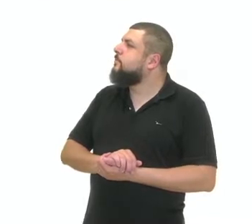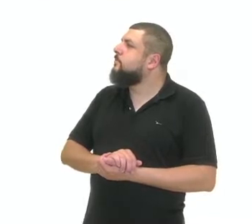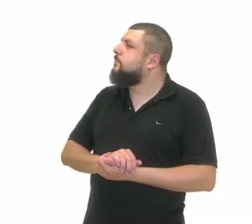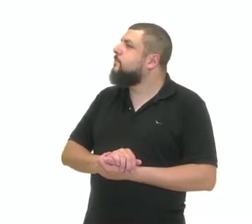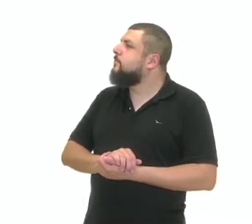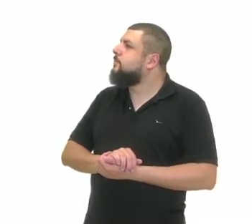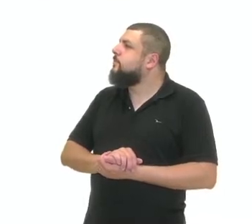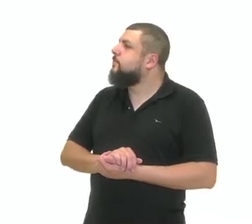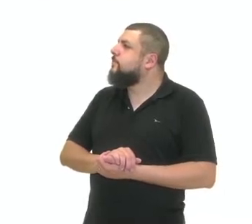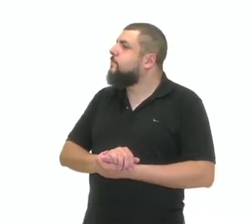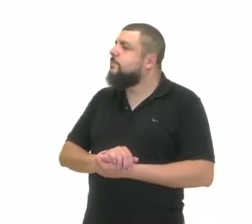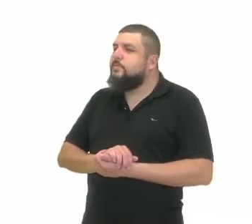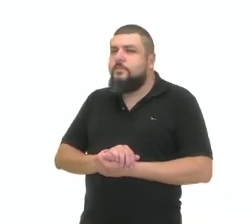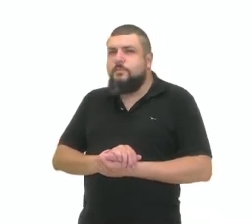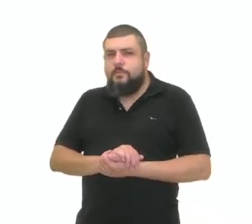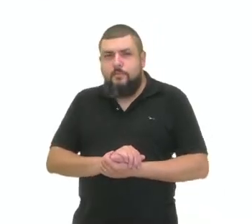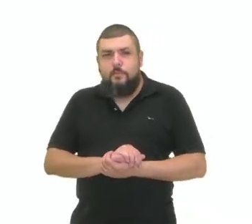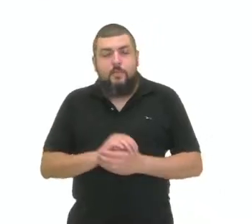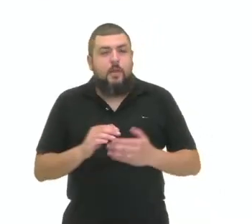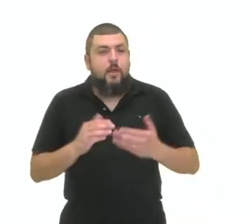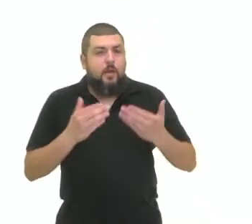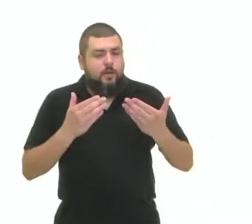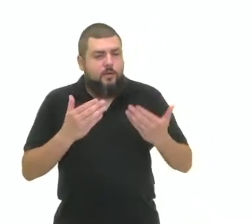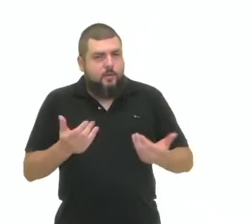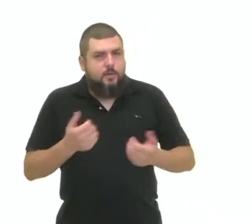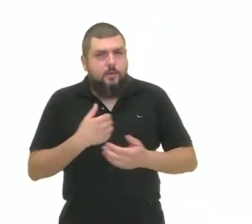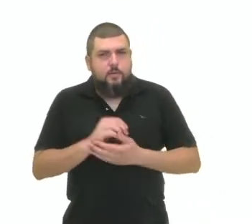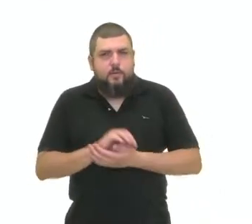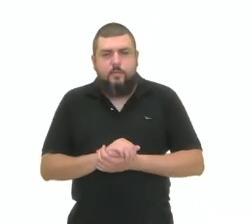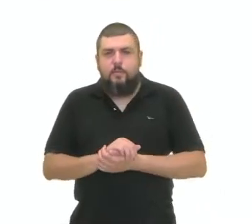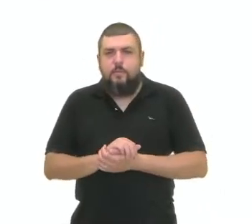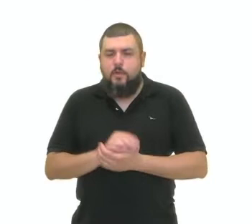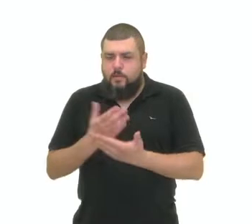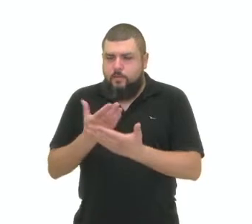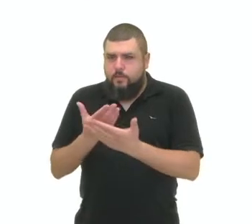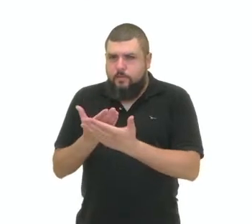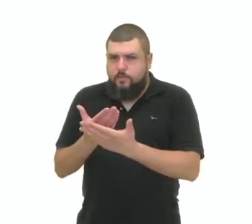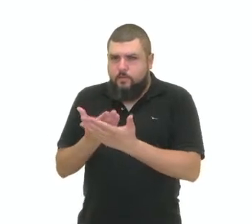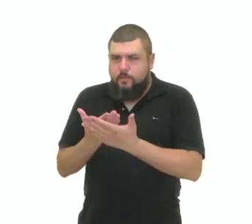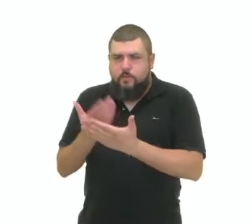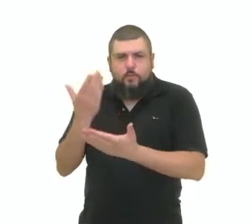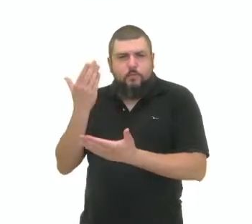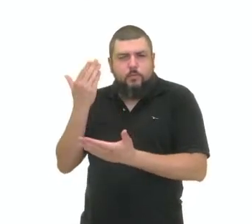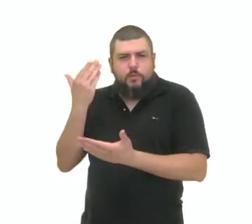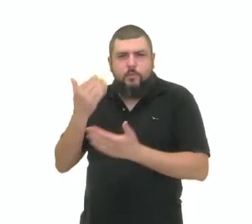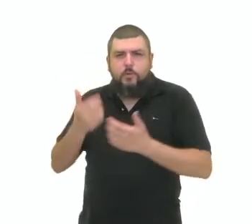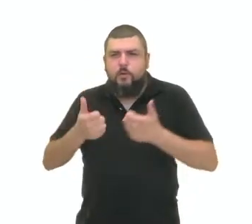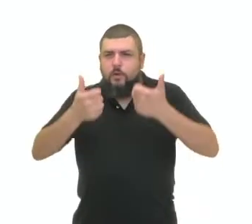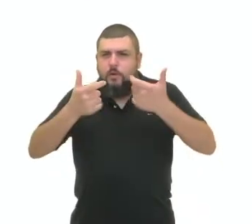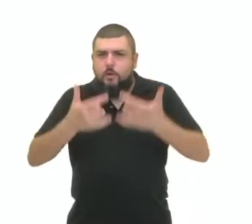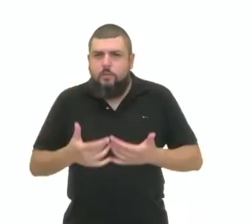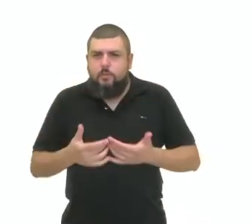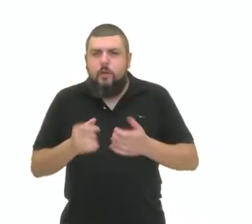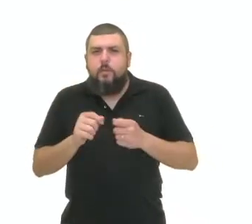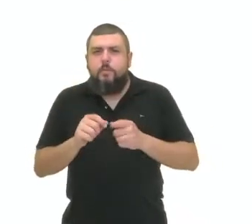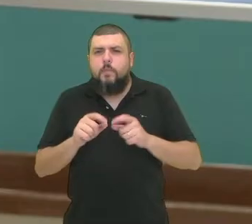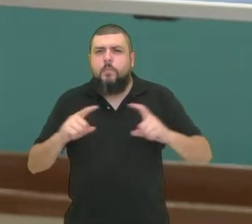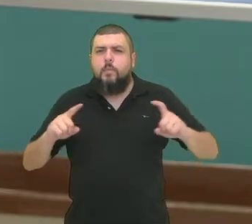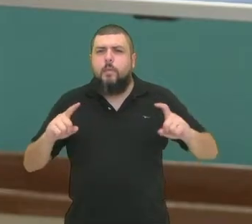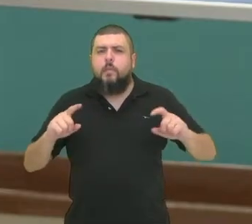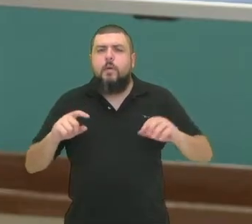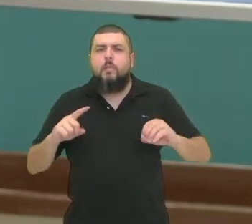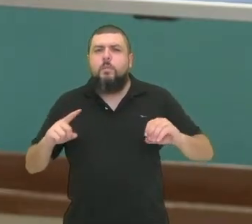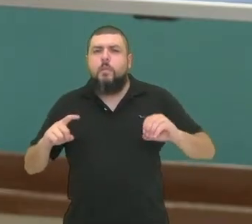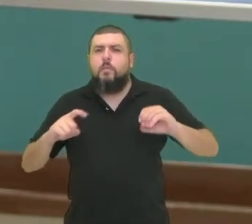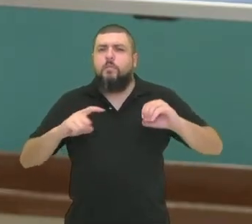dos gametas. Então, nós falamos em aulas anteriores dos gametas, masculino e feminino,